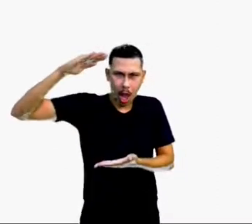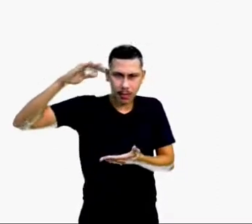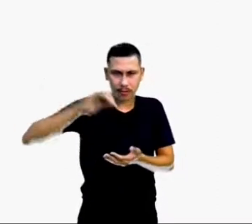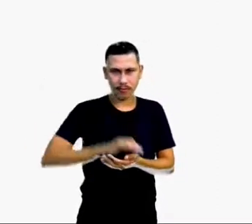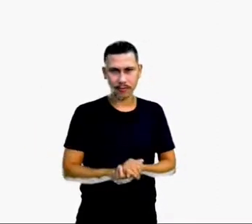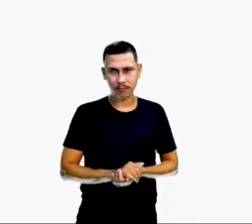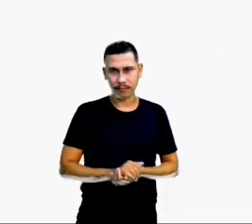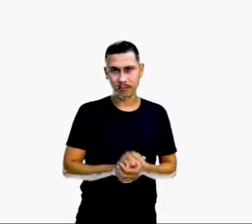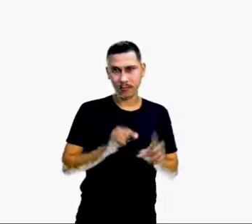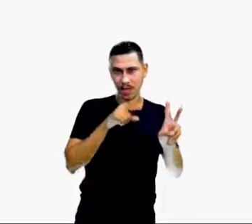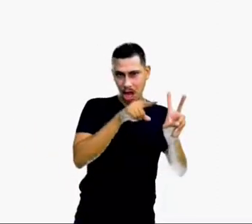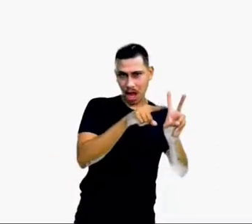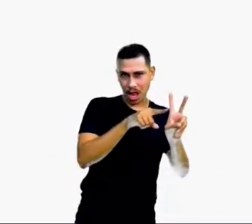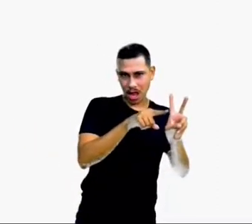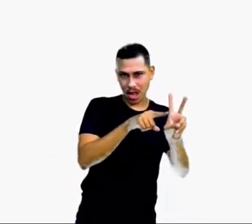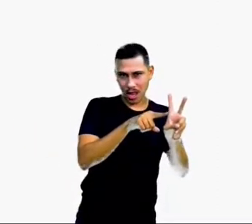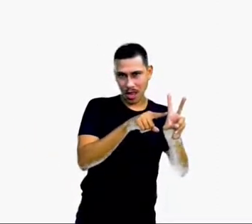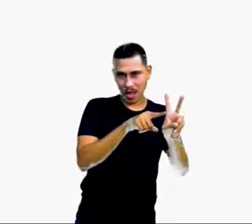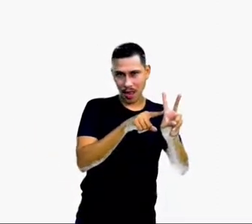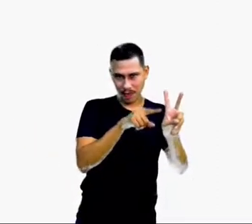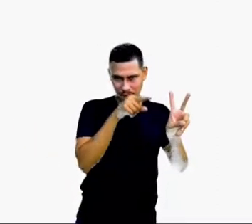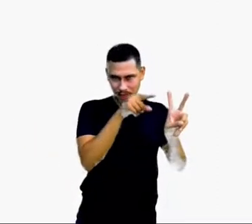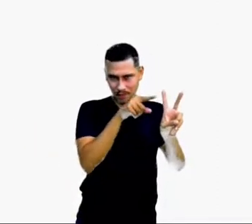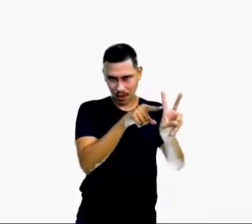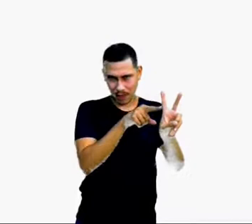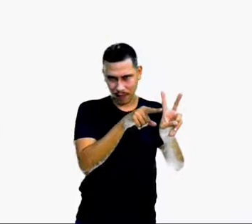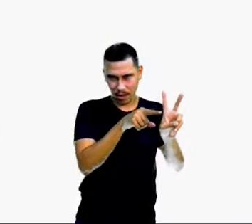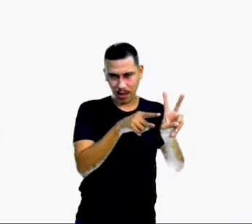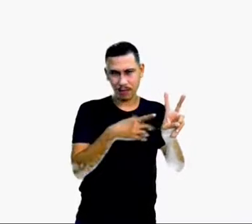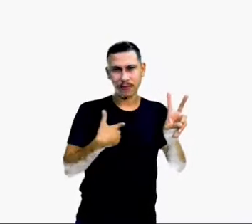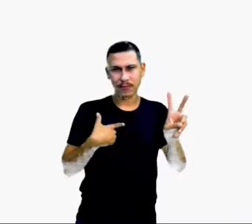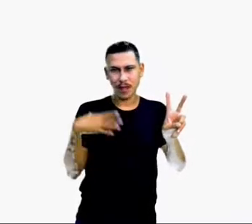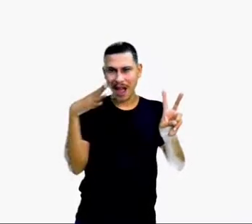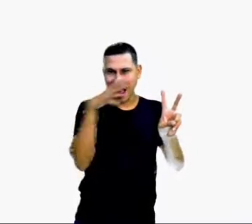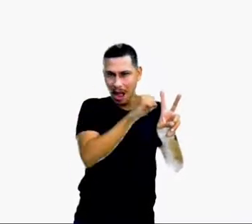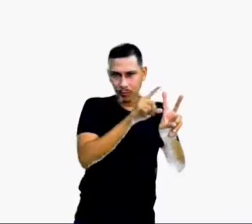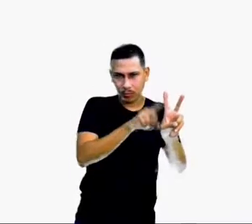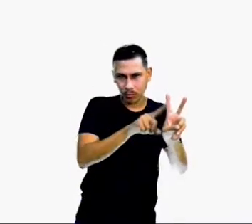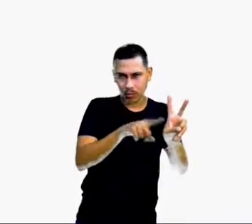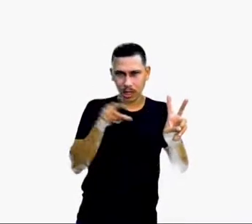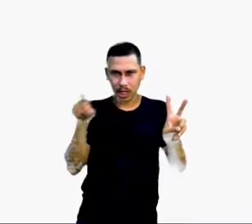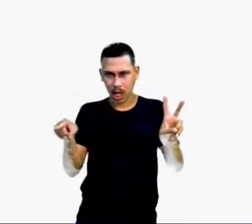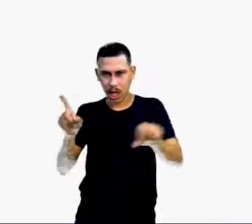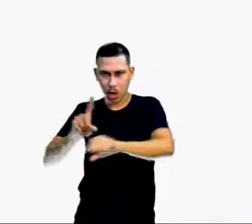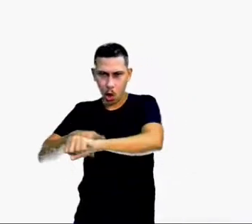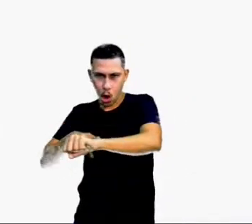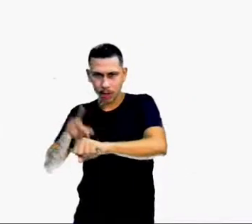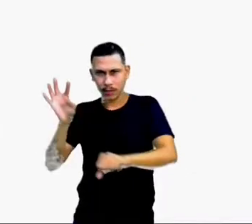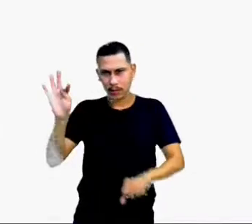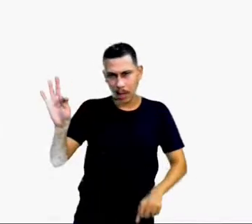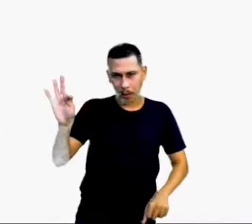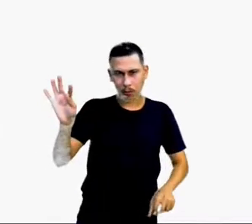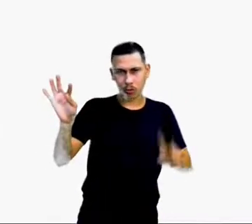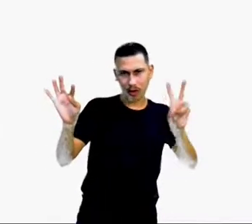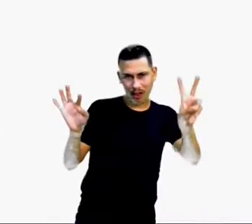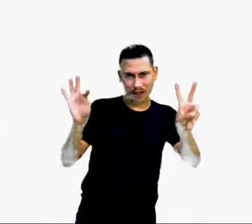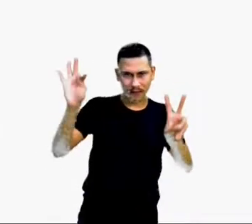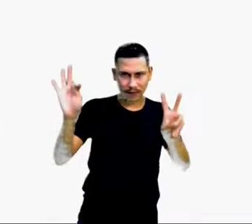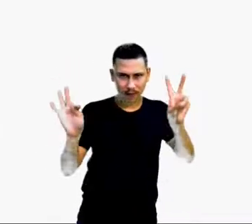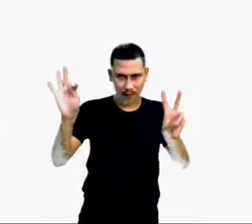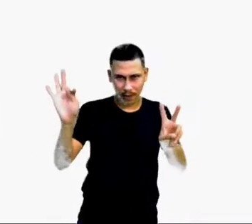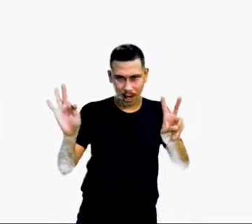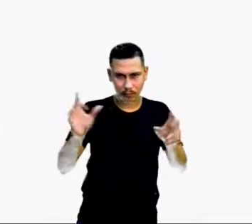velocidade, quilômetros por hora, e a outra grandeza é hora, que é o tempo. Então, quando a velocidade era